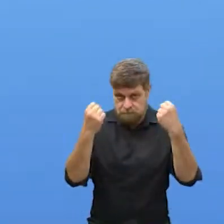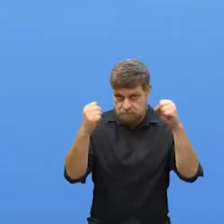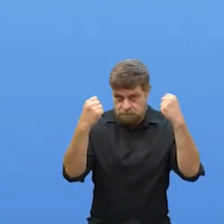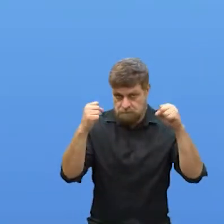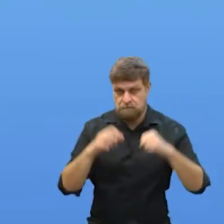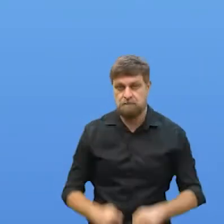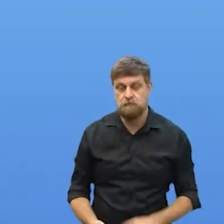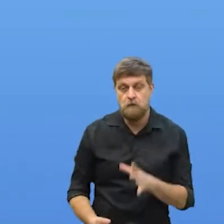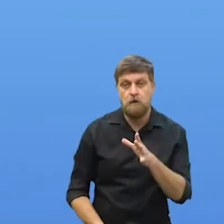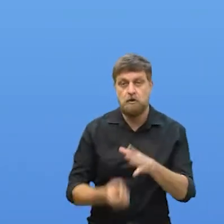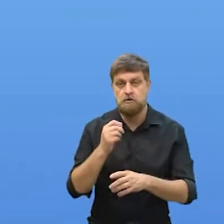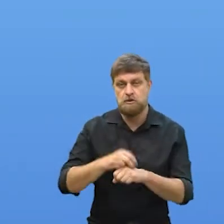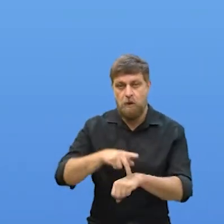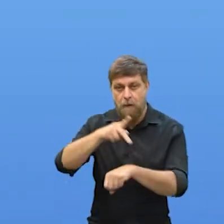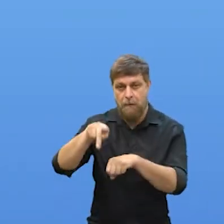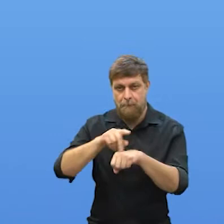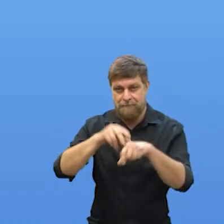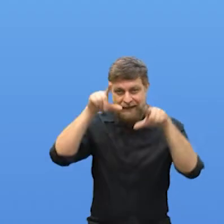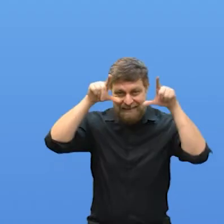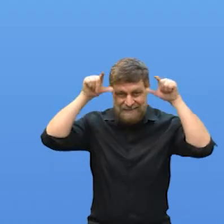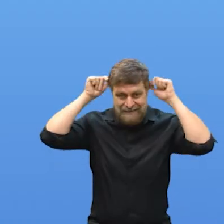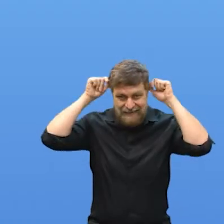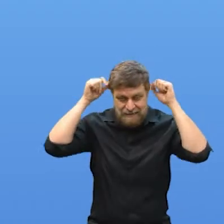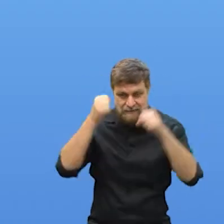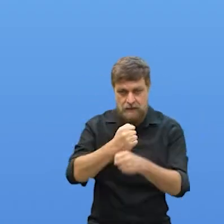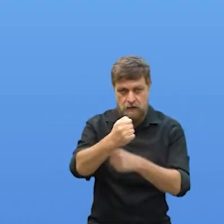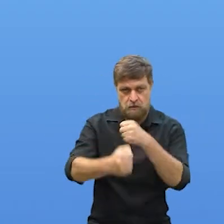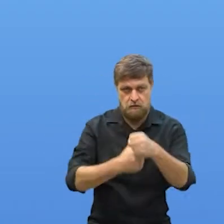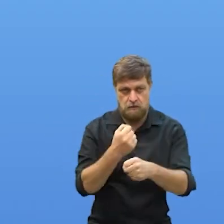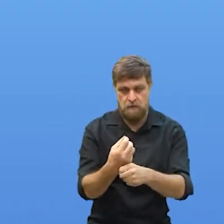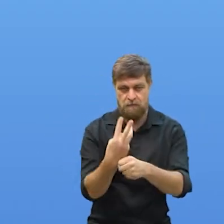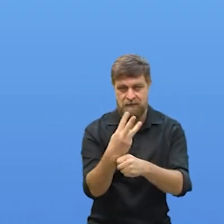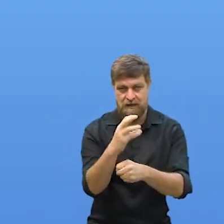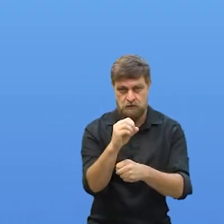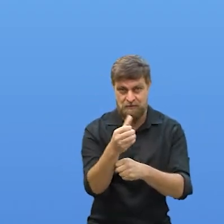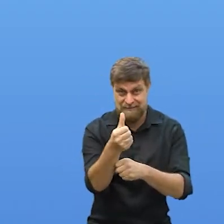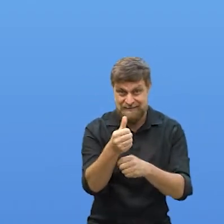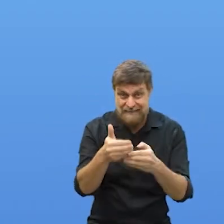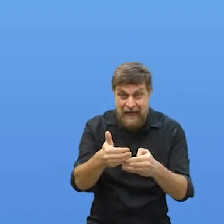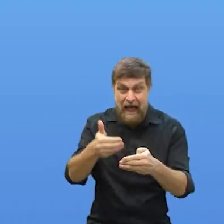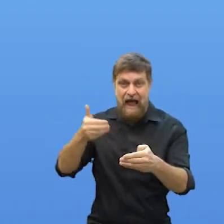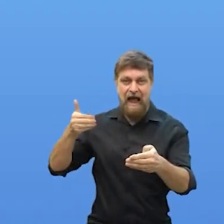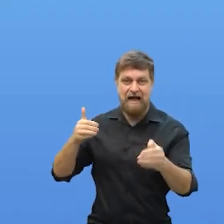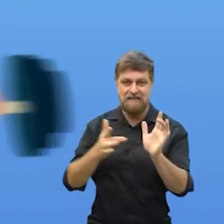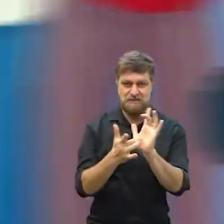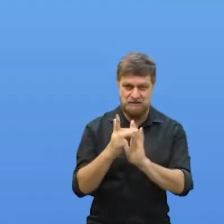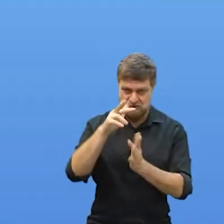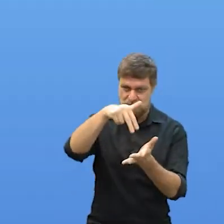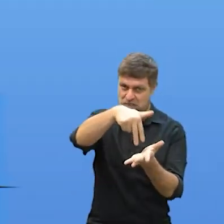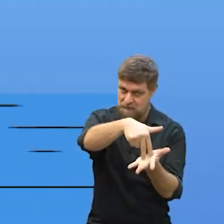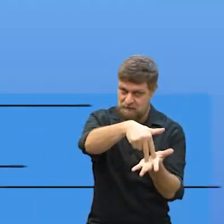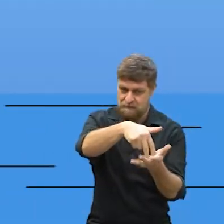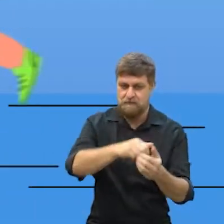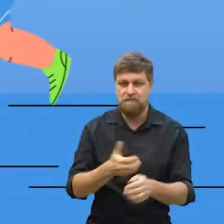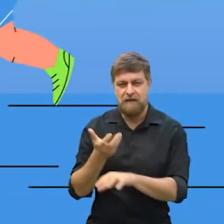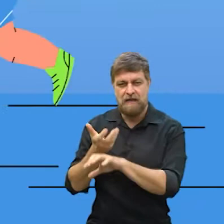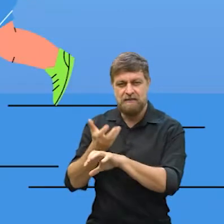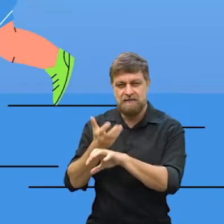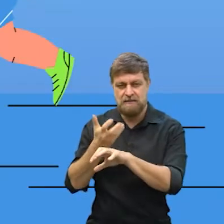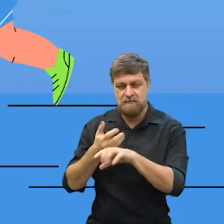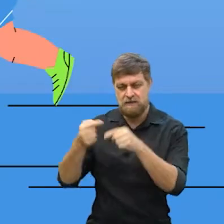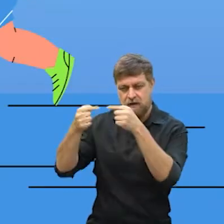A educação física surgiu na Grécia Antiga por volta de 386 a.C. Na